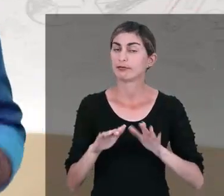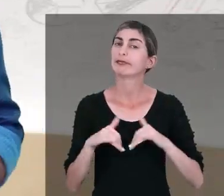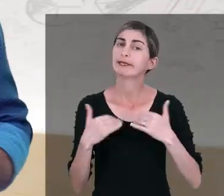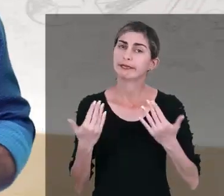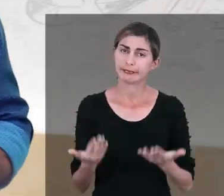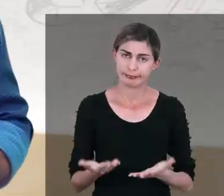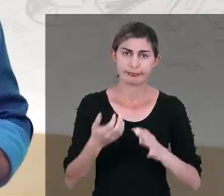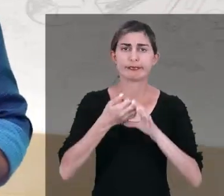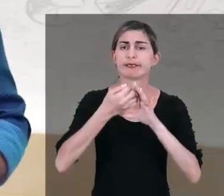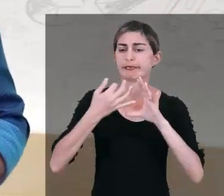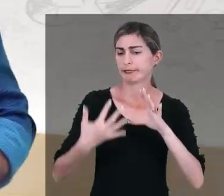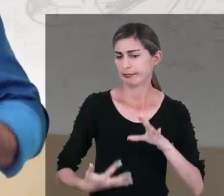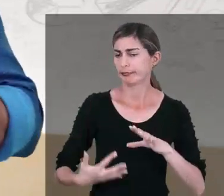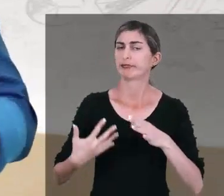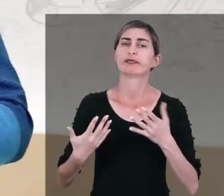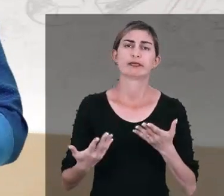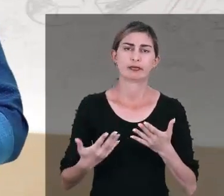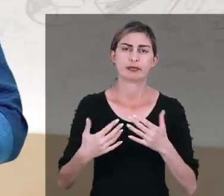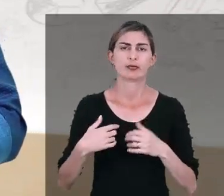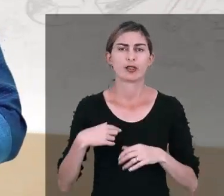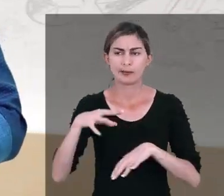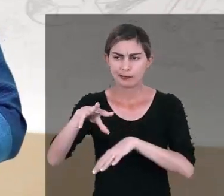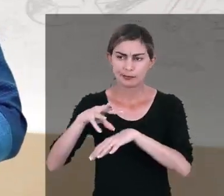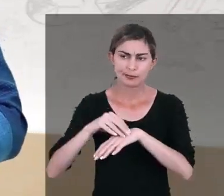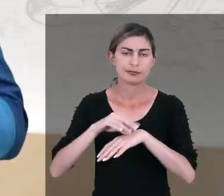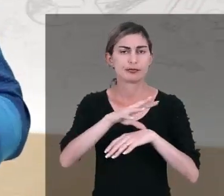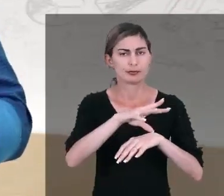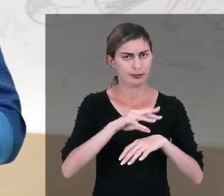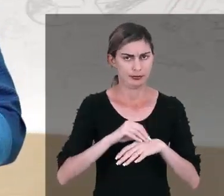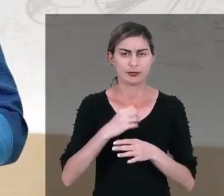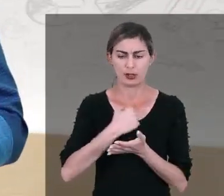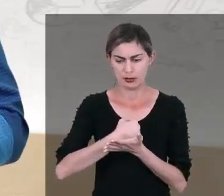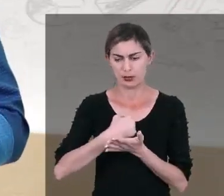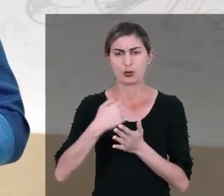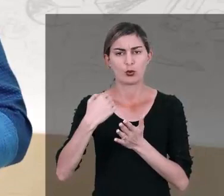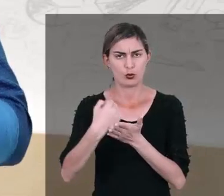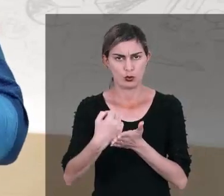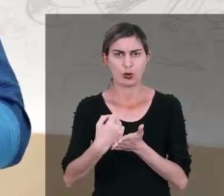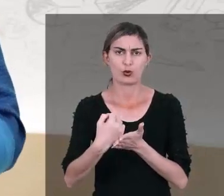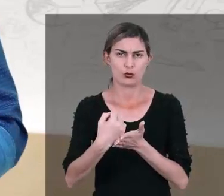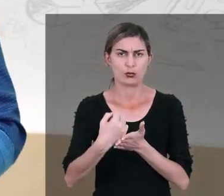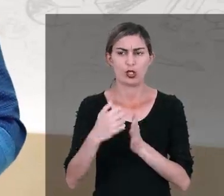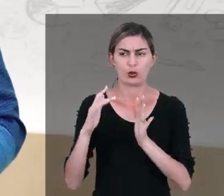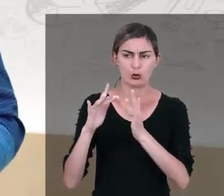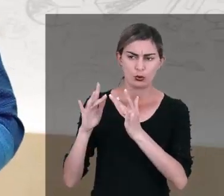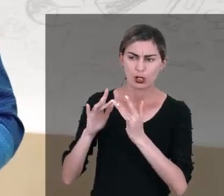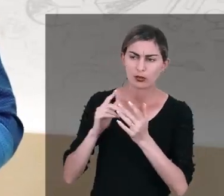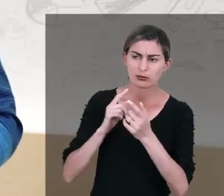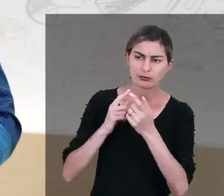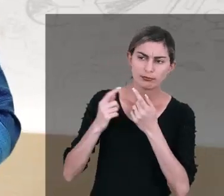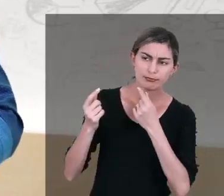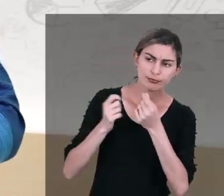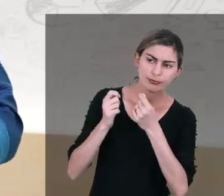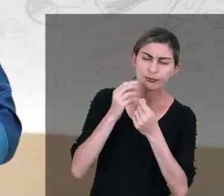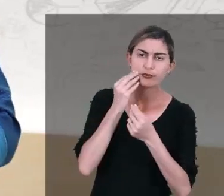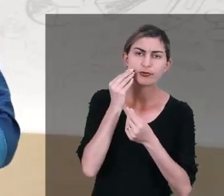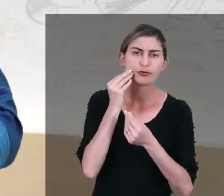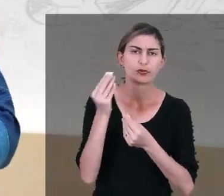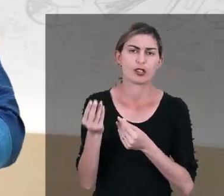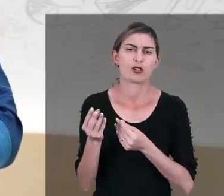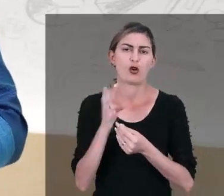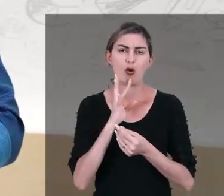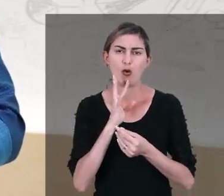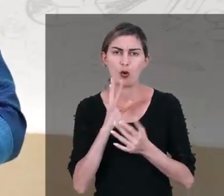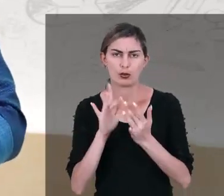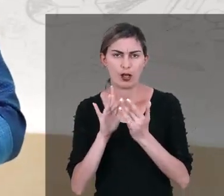esses aspectos iniciais são obtidos através desse briefing, desse contato inicial, né? Com